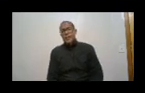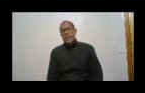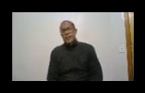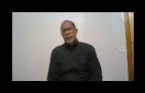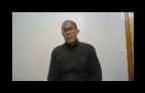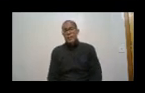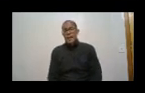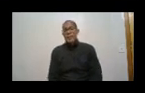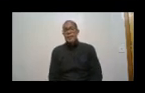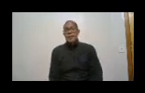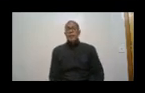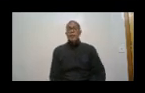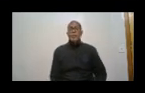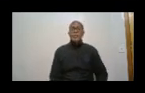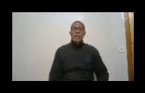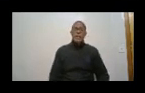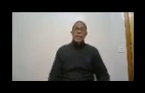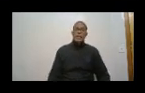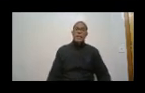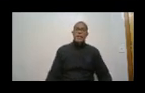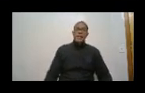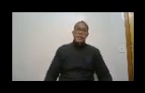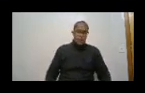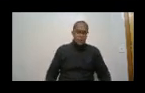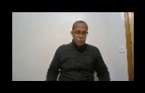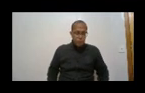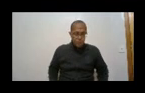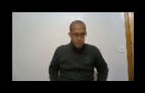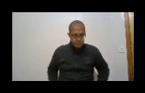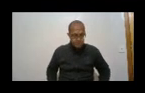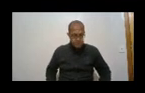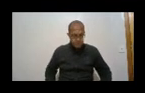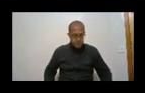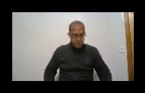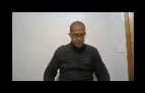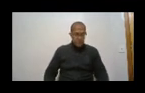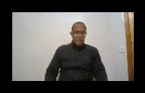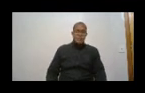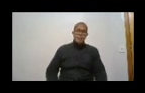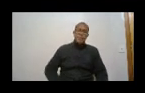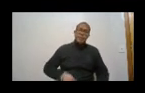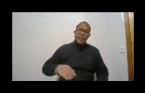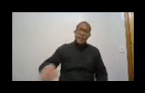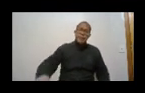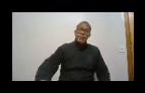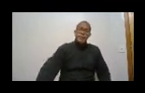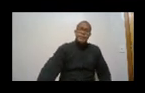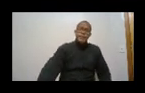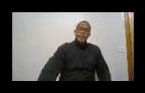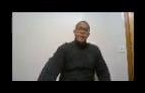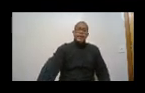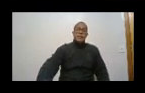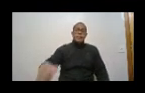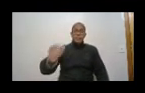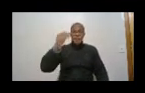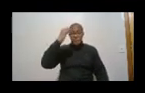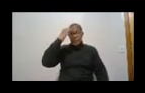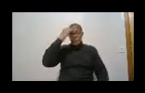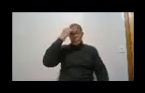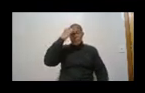setas mais amarronzadas, mostrando o quê? Que ela ainda está lipossolúvel e, consequentemente, se mantendo